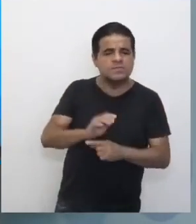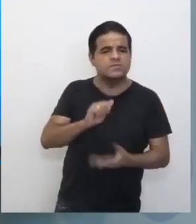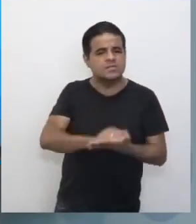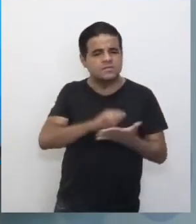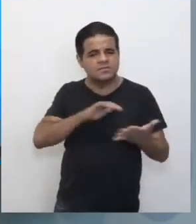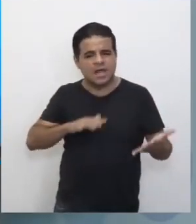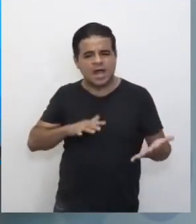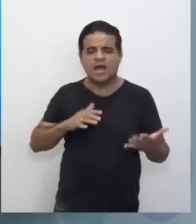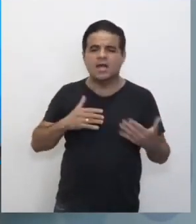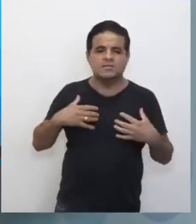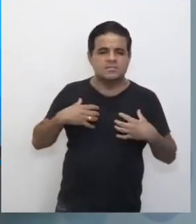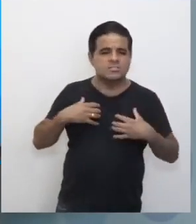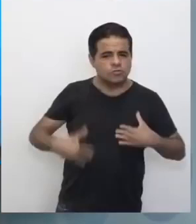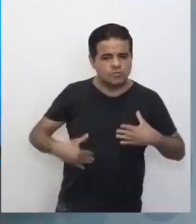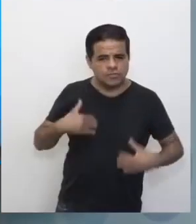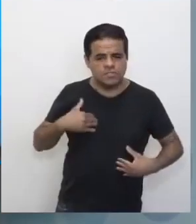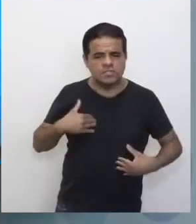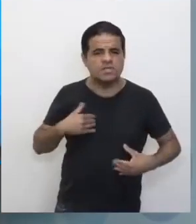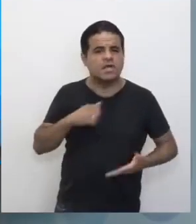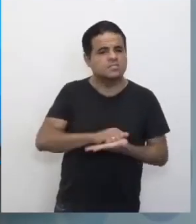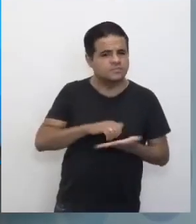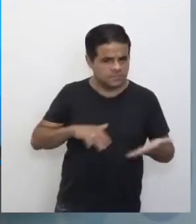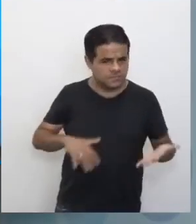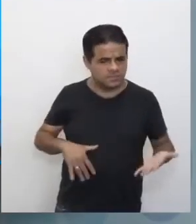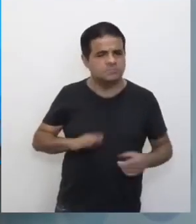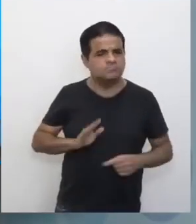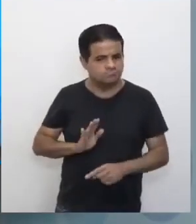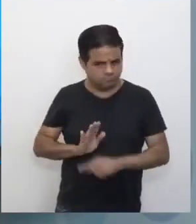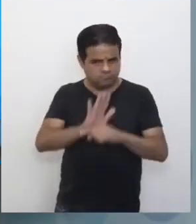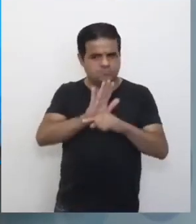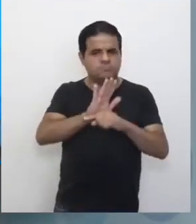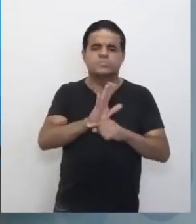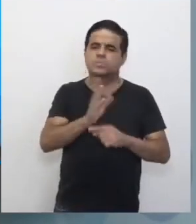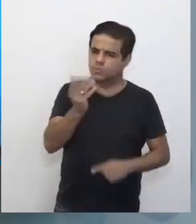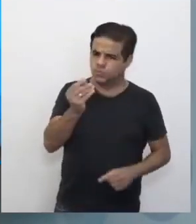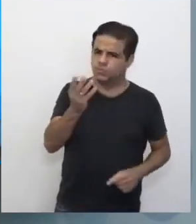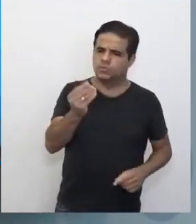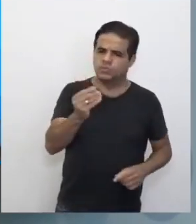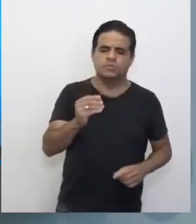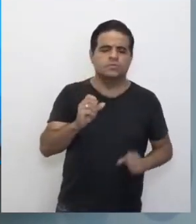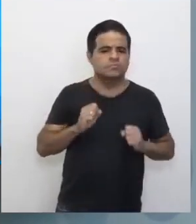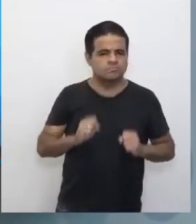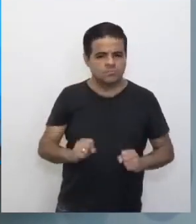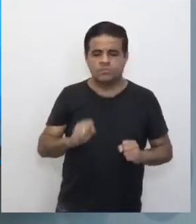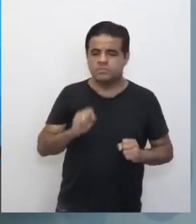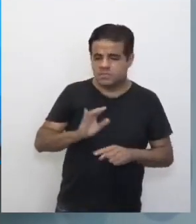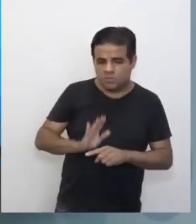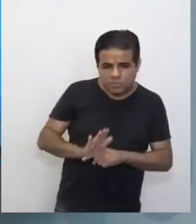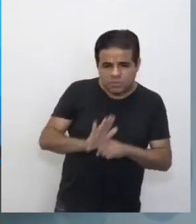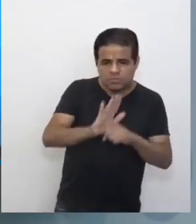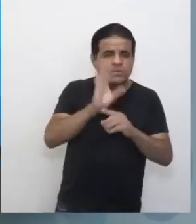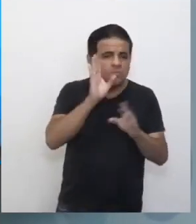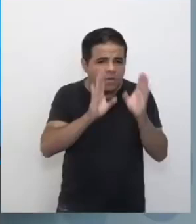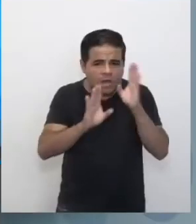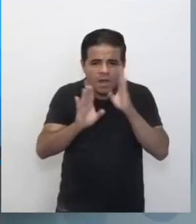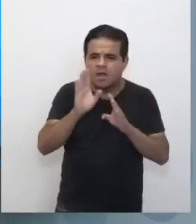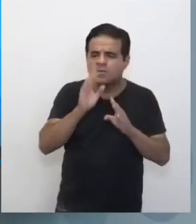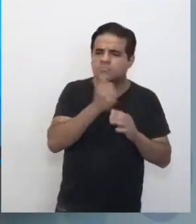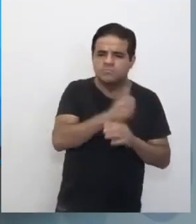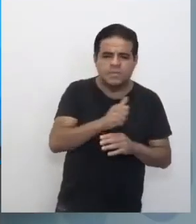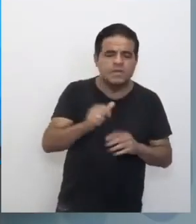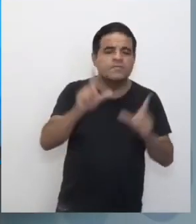Então, aí pensa, que nem o professor falou, a atividade física contribui muito, né? Então, se a gente tem uma contribuição legal com a atividade física, ela vai